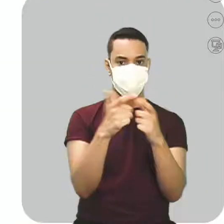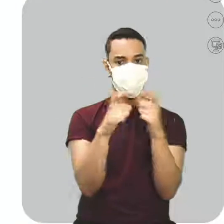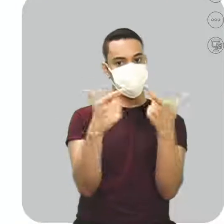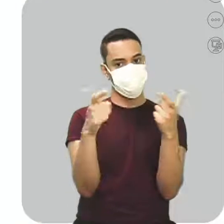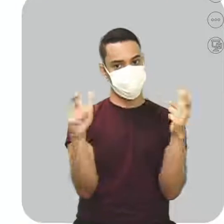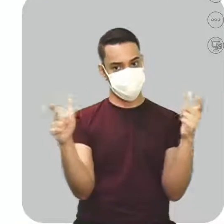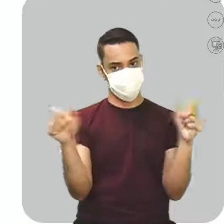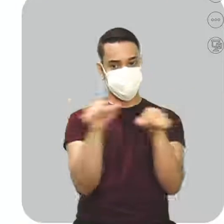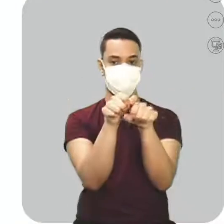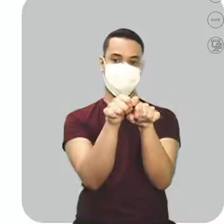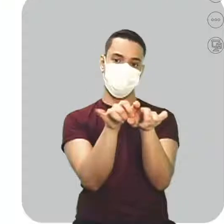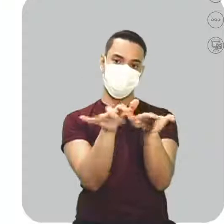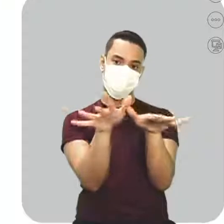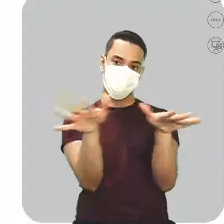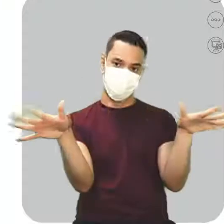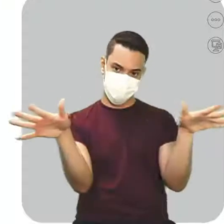de